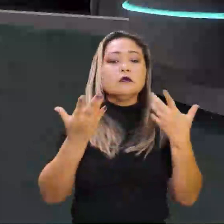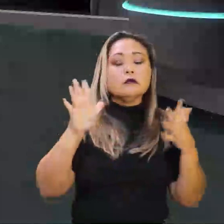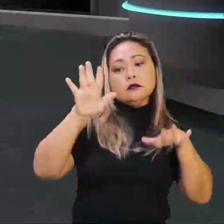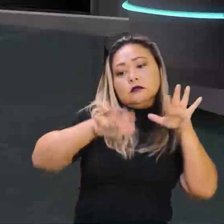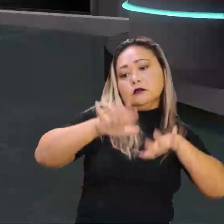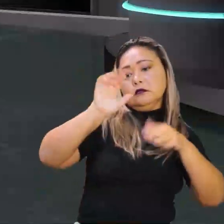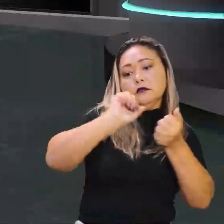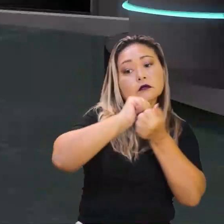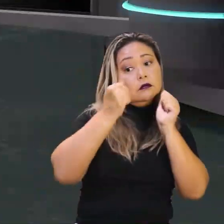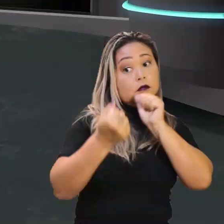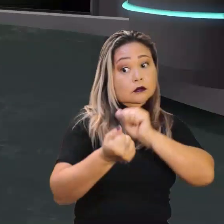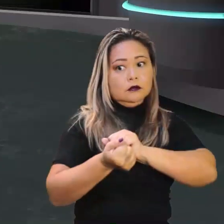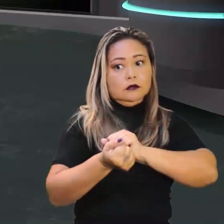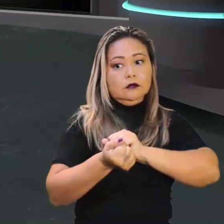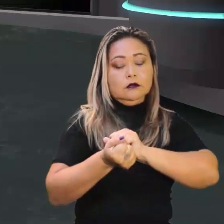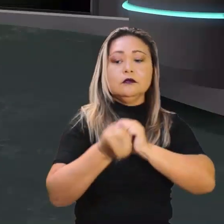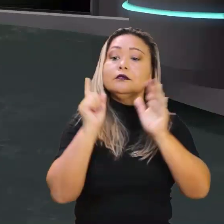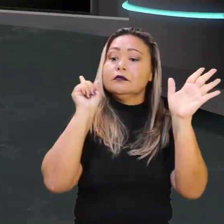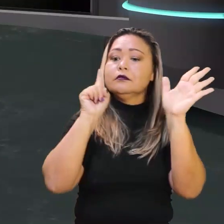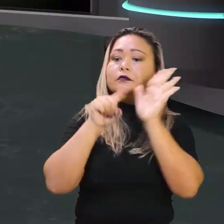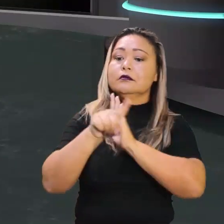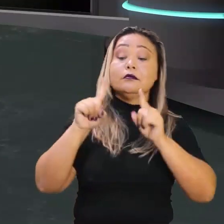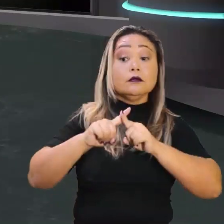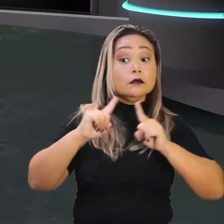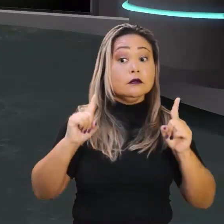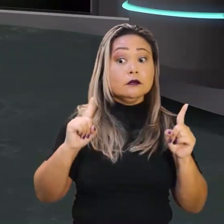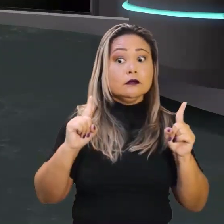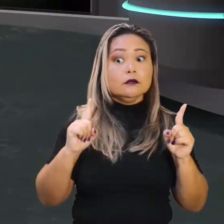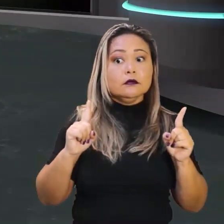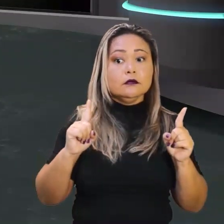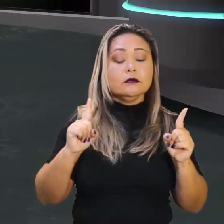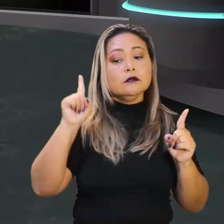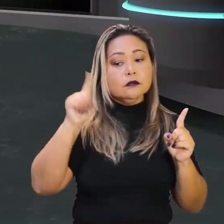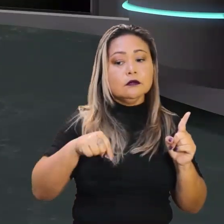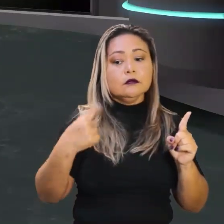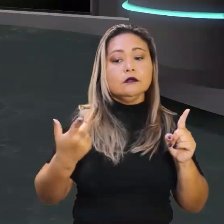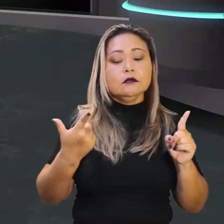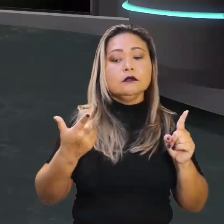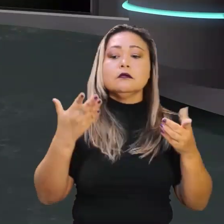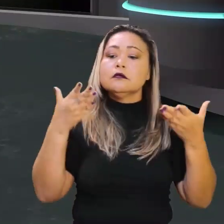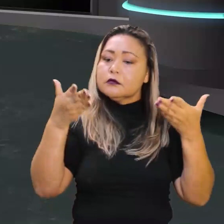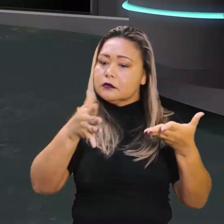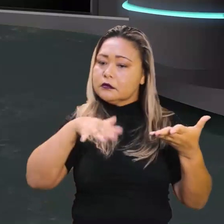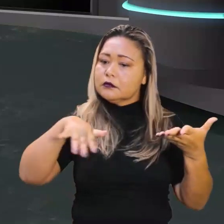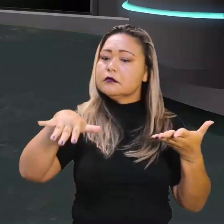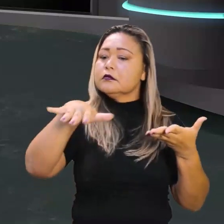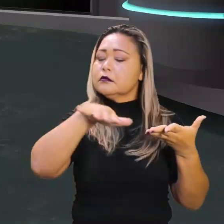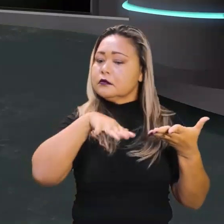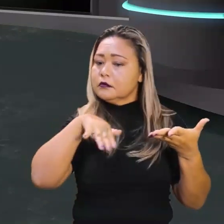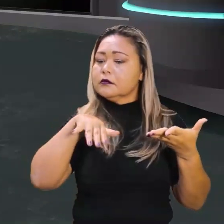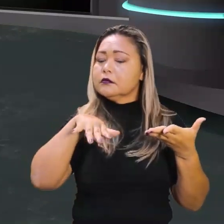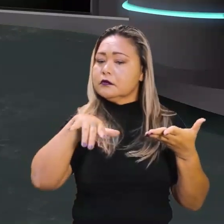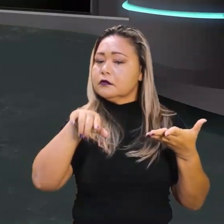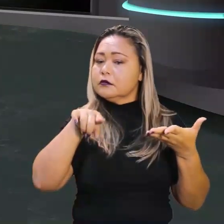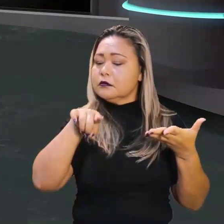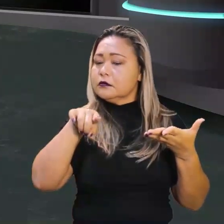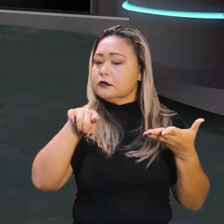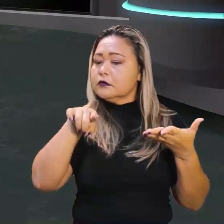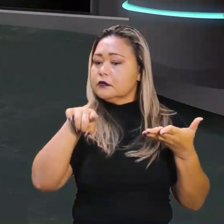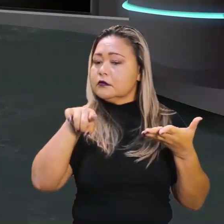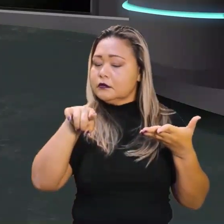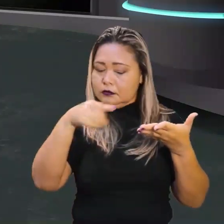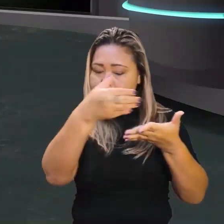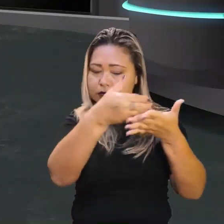alguma adaptação das questões, mas é nesse mesmo formato que as